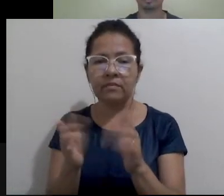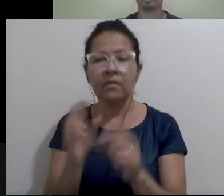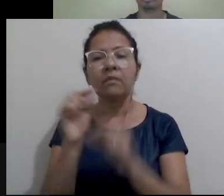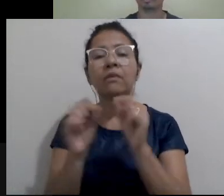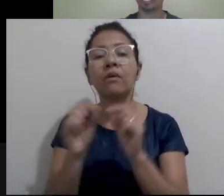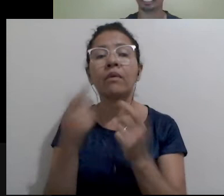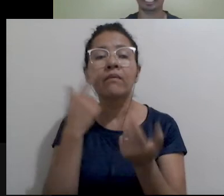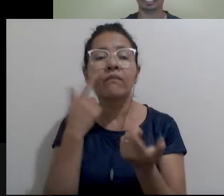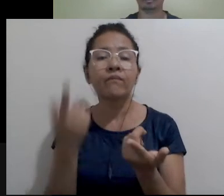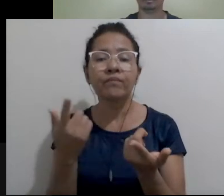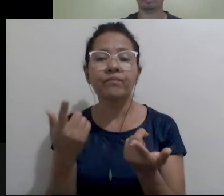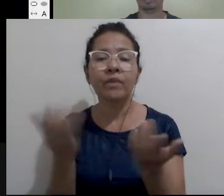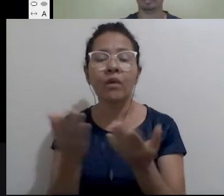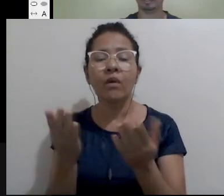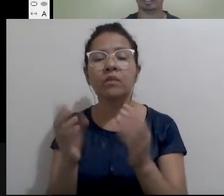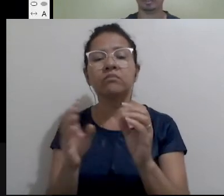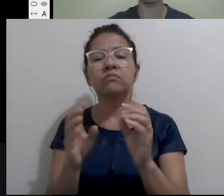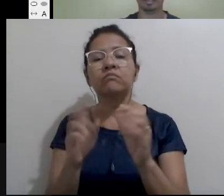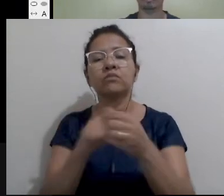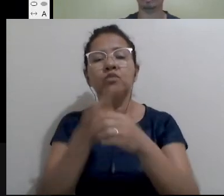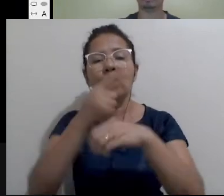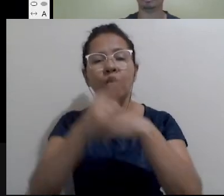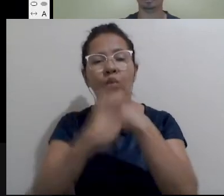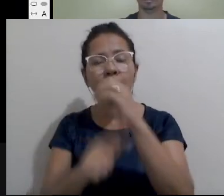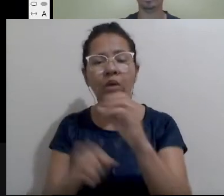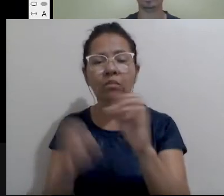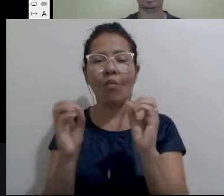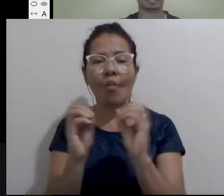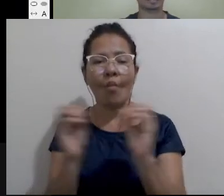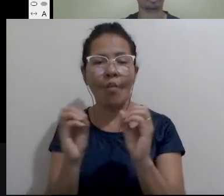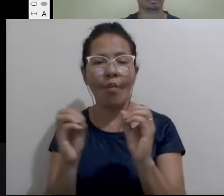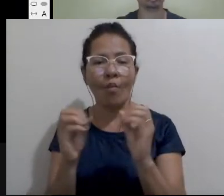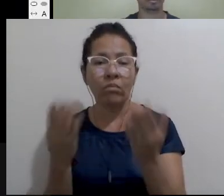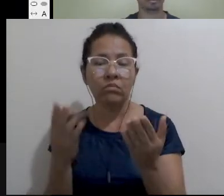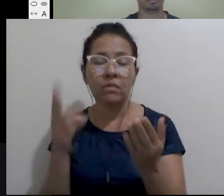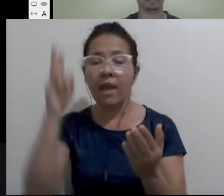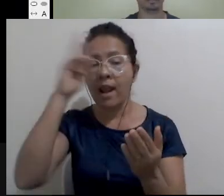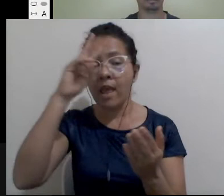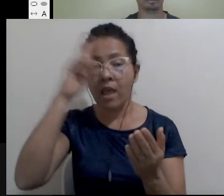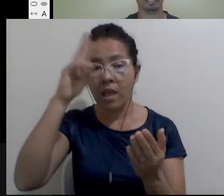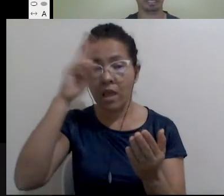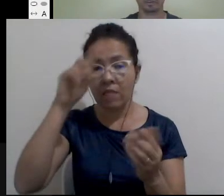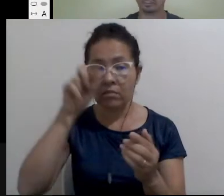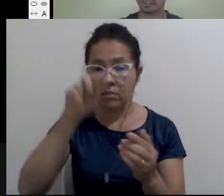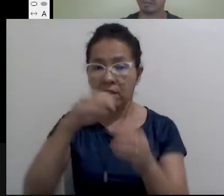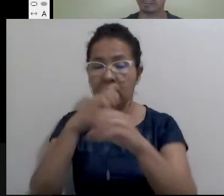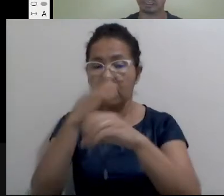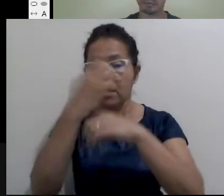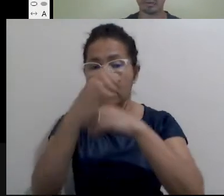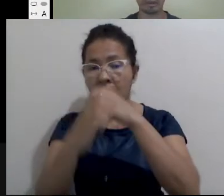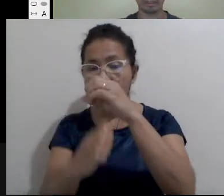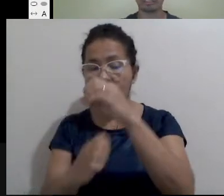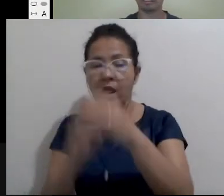Então, o que sobrou para a gente aqui, ó, de orbitais vazios? Lembrando que estes elétrons aqui, ó, não participam das ligações